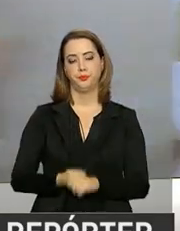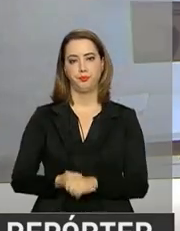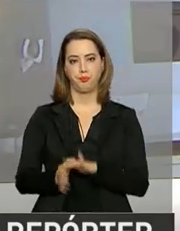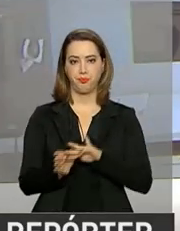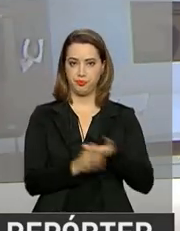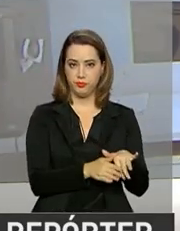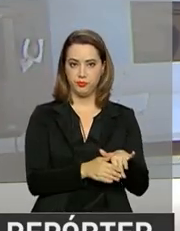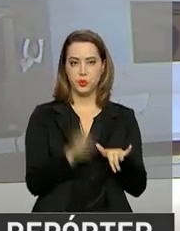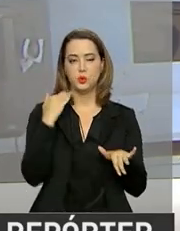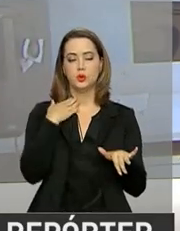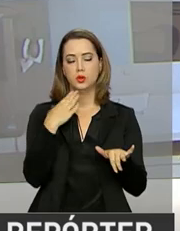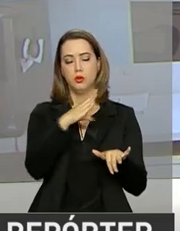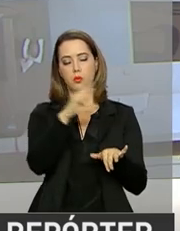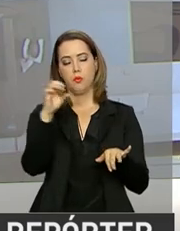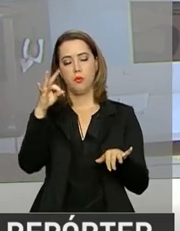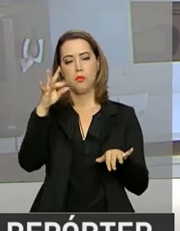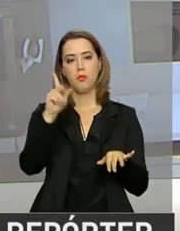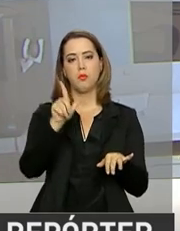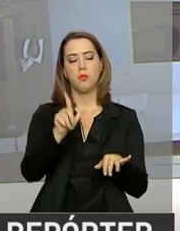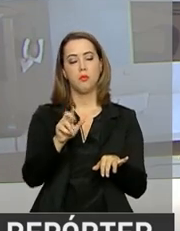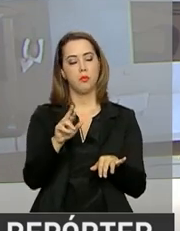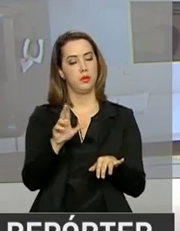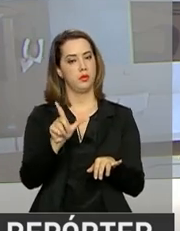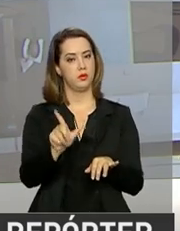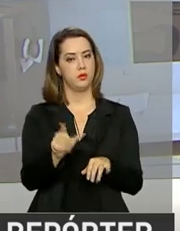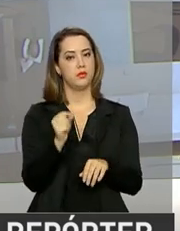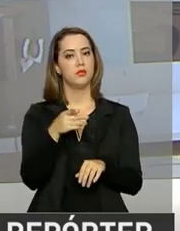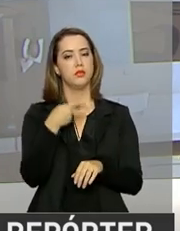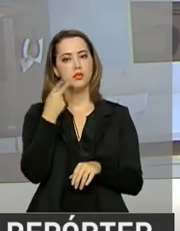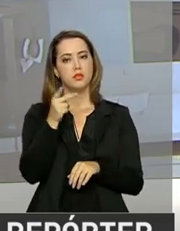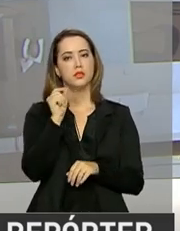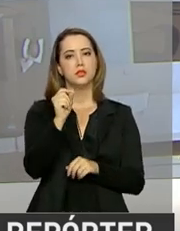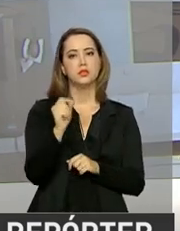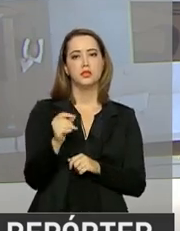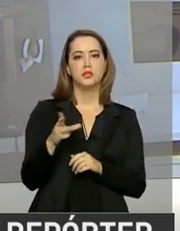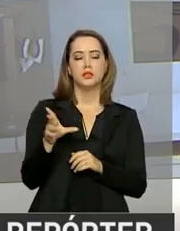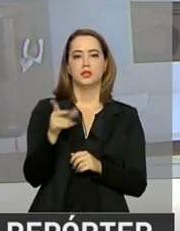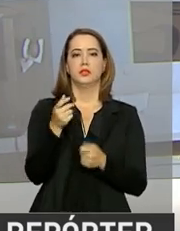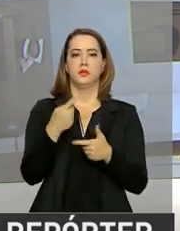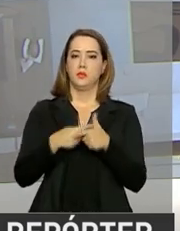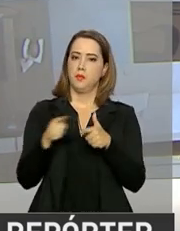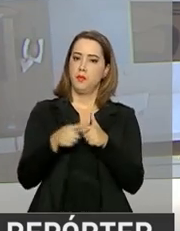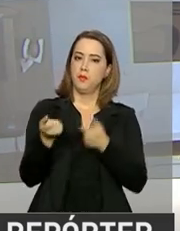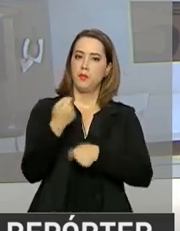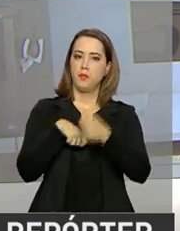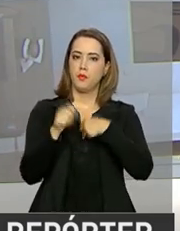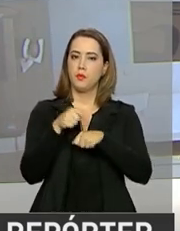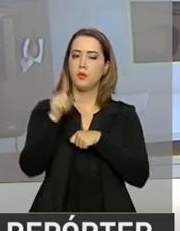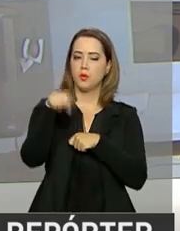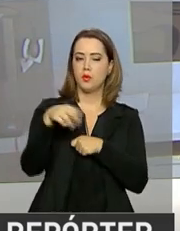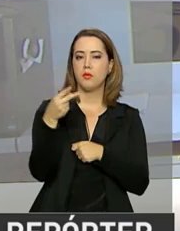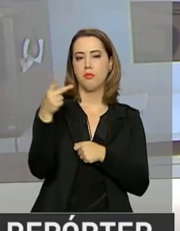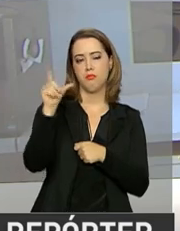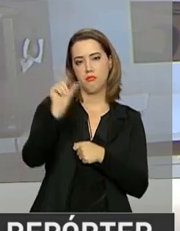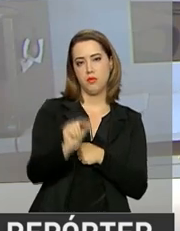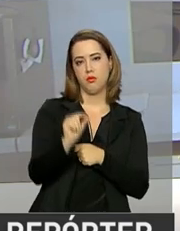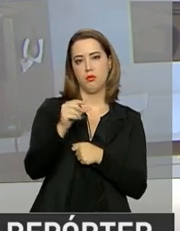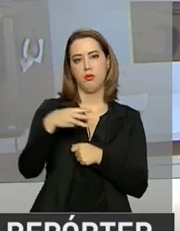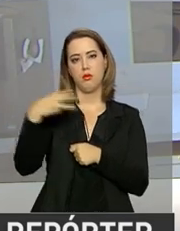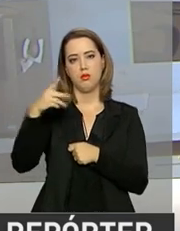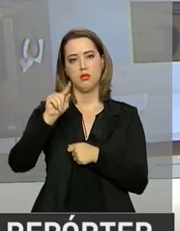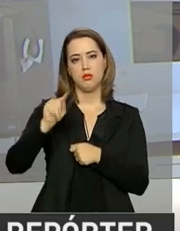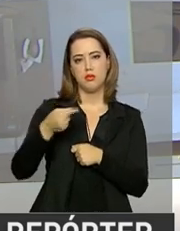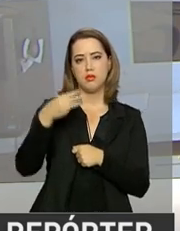banco C estima ainda que a recessão será um pouco menor menor do que o previsto anteriormente a queda na atividade econômica deve ficar